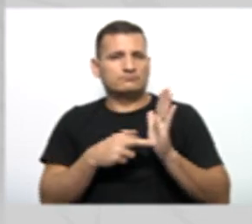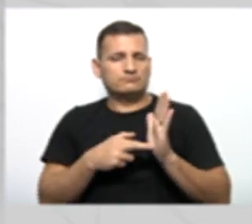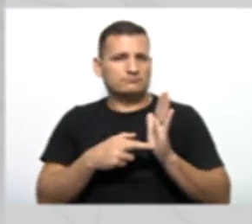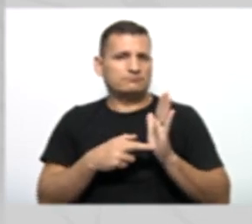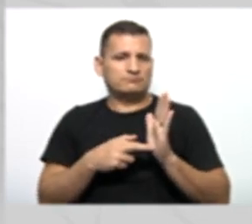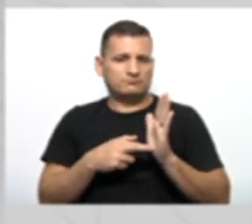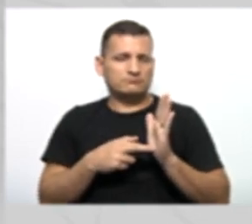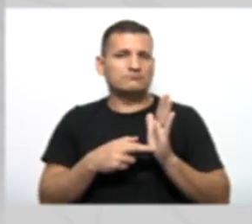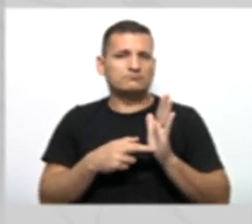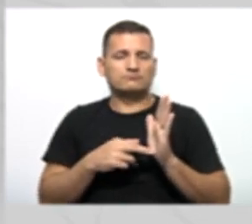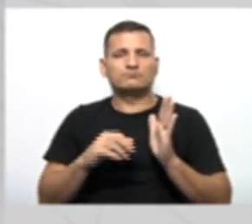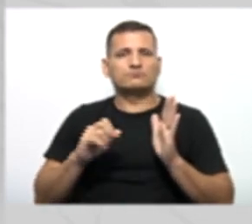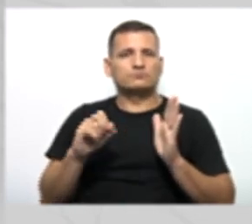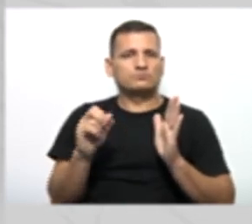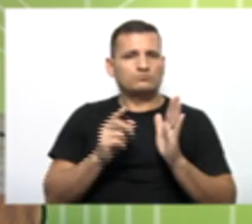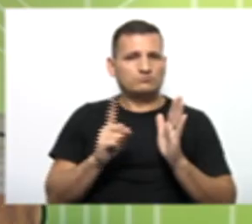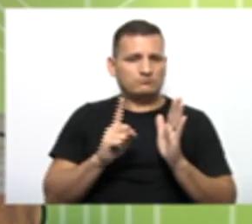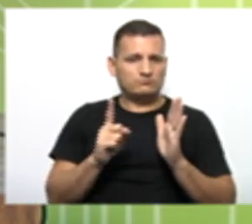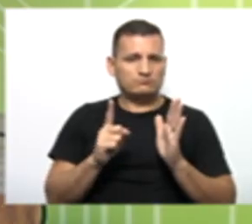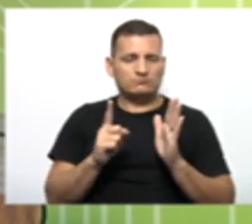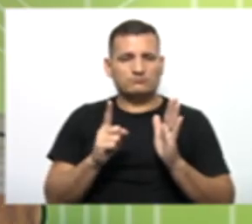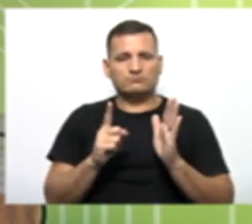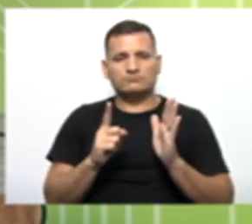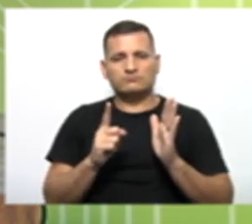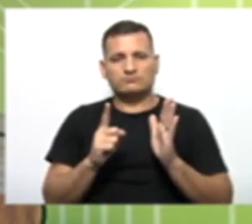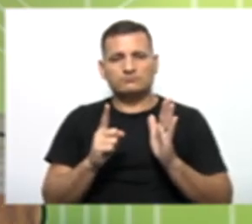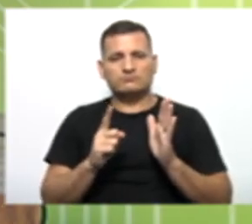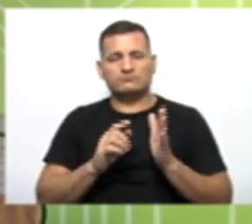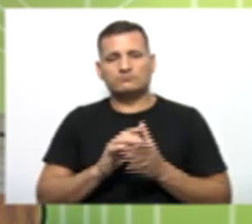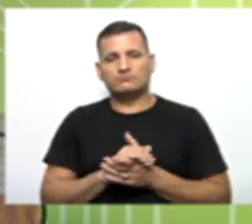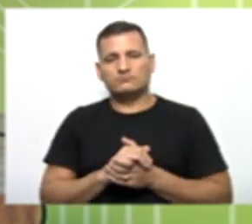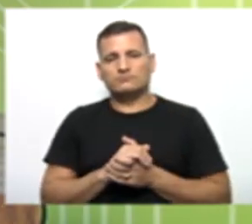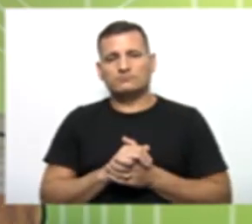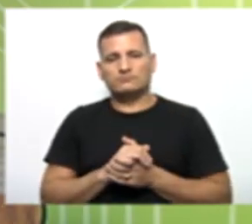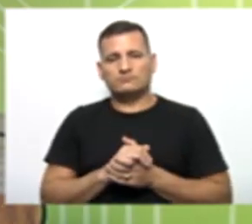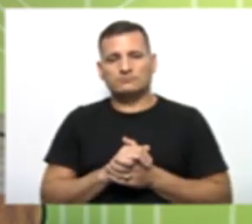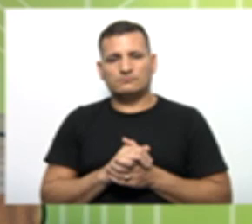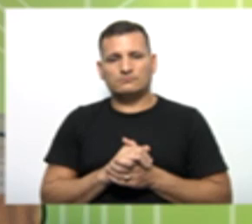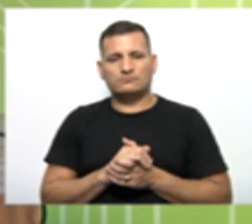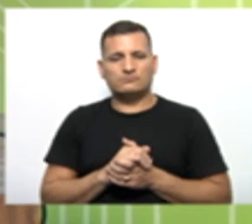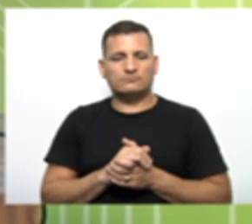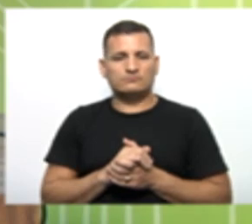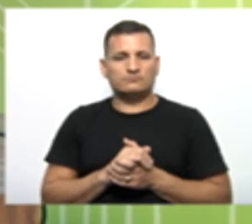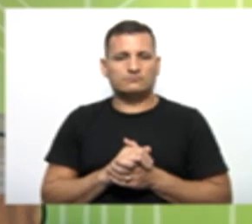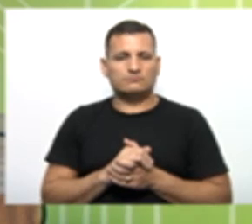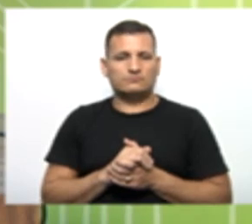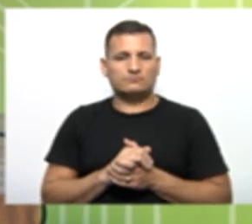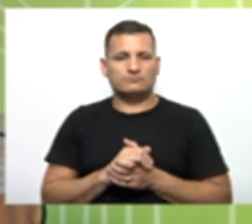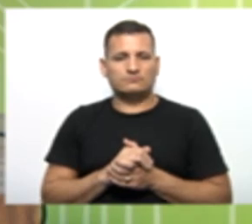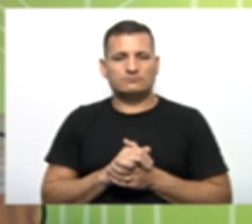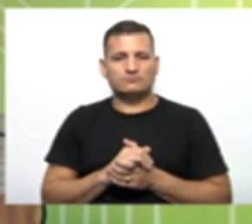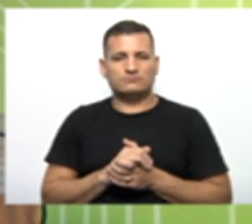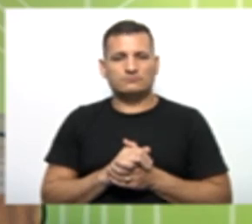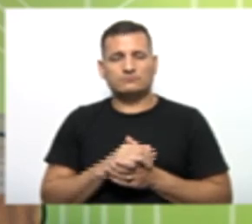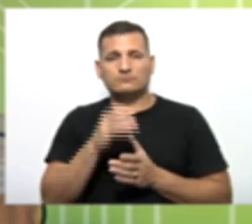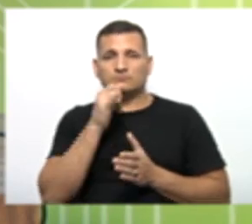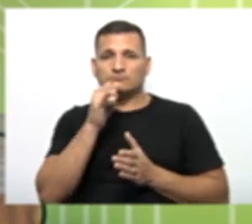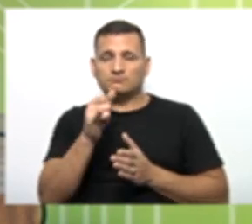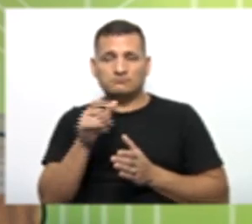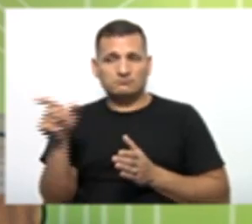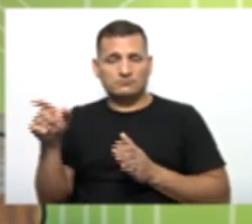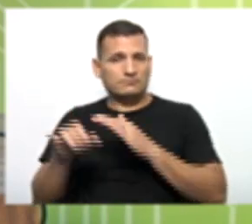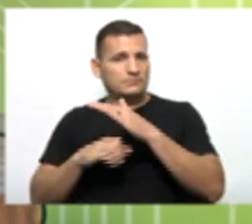requisitos que foram estabelecidos, possam ser verificados antecipadamente, ou seja, durante um prazo menor. E se ela estiver